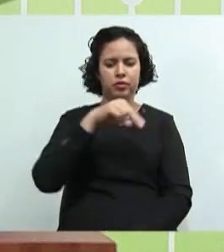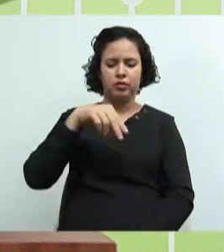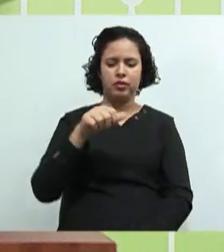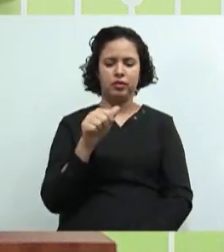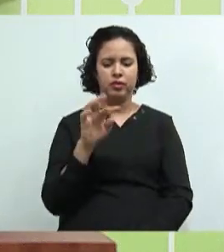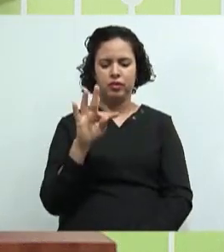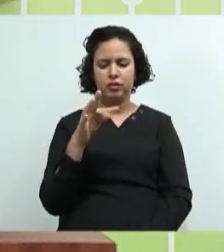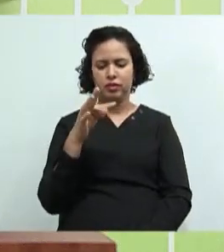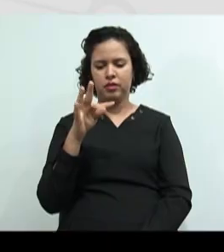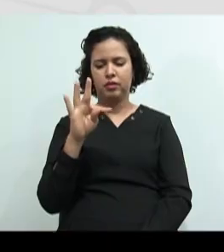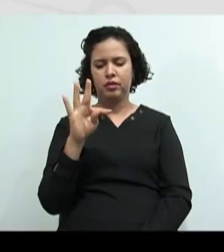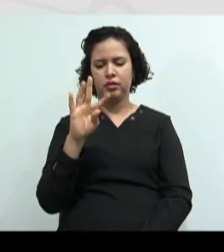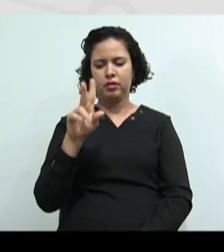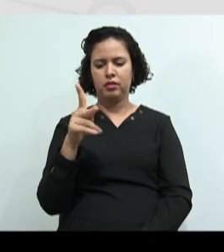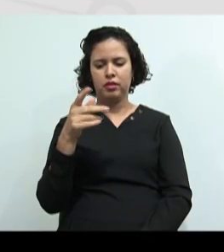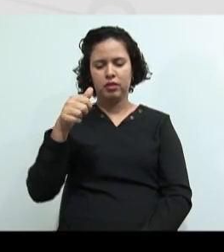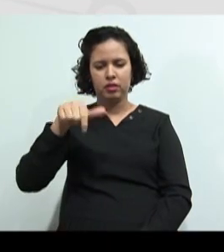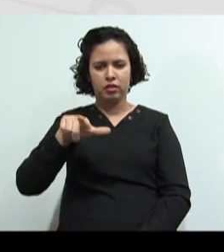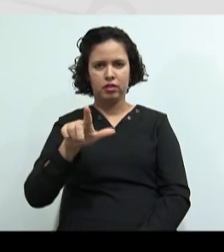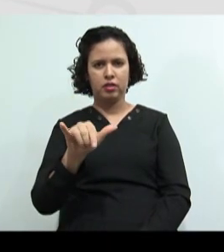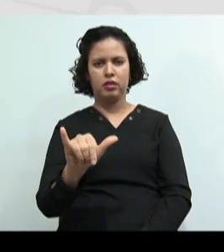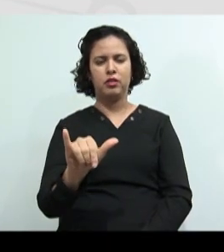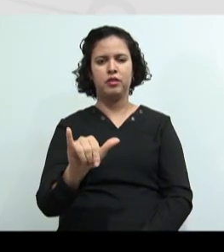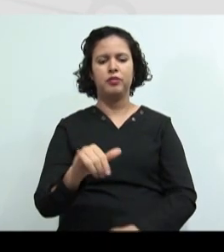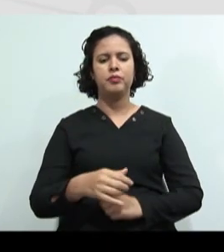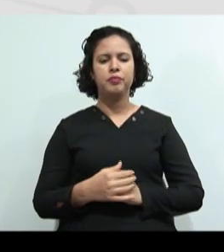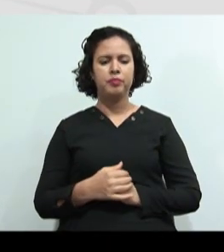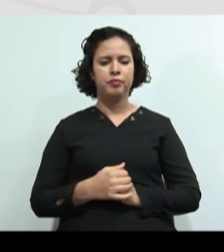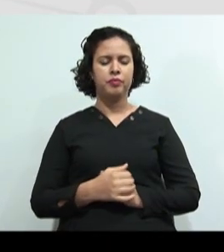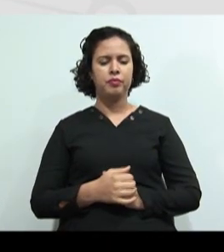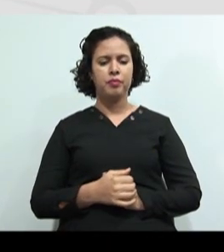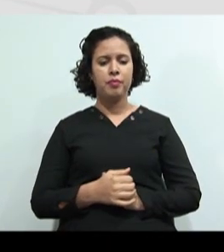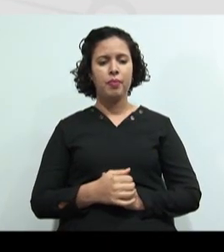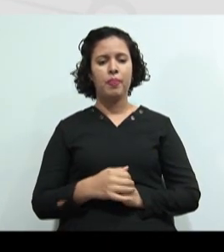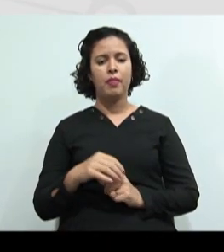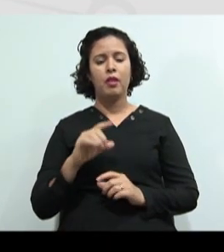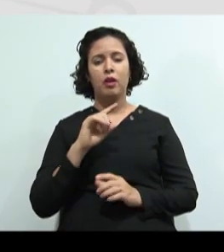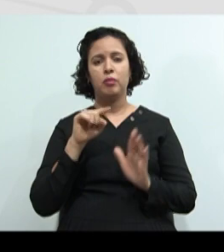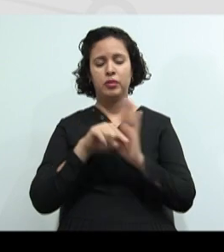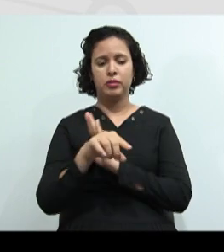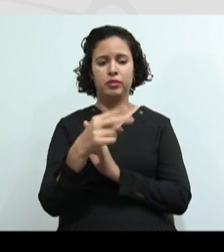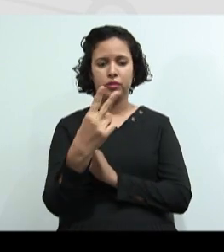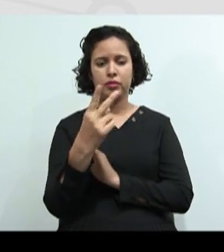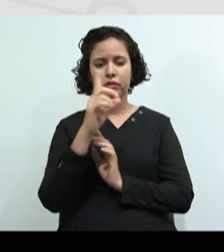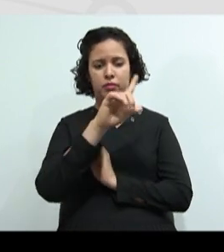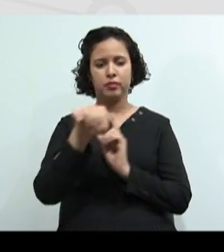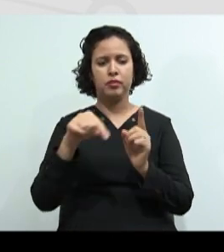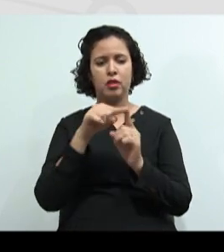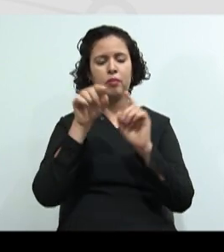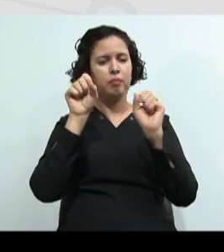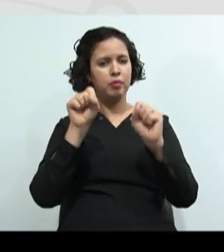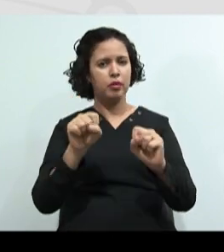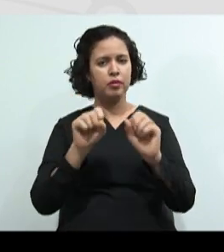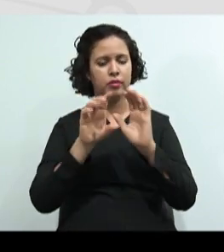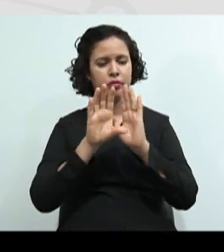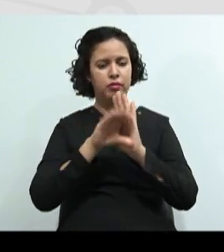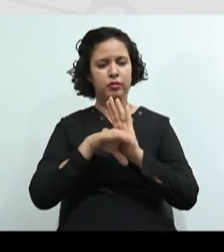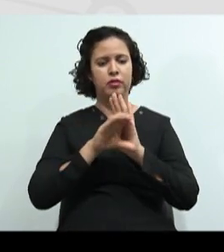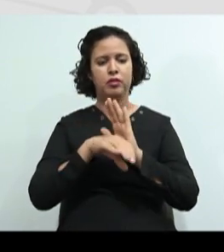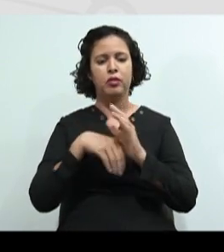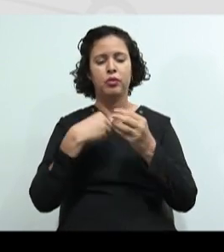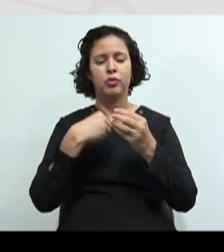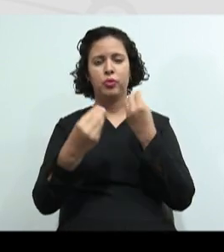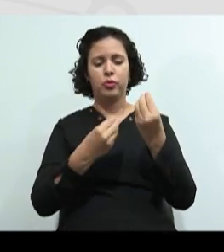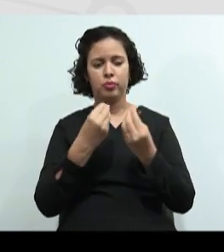bem. Vamos para a questão número 2. Coloca aí que nós vamos perguntar, ó. Os objetivos, eles podem ser conceituados